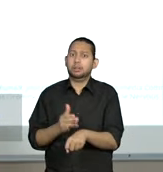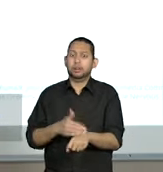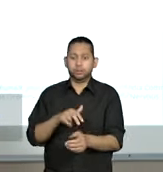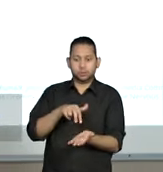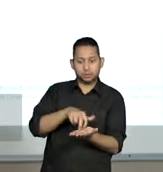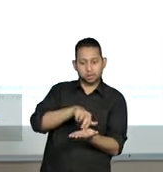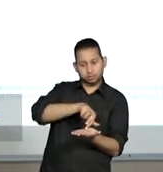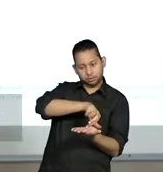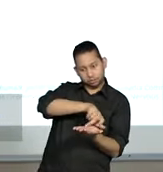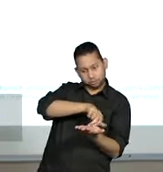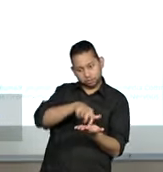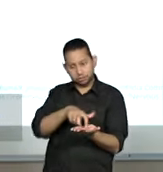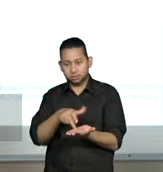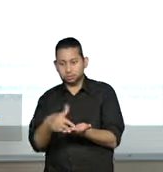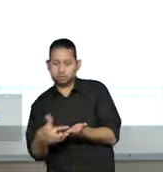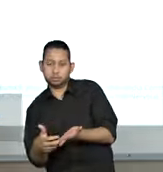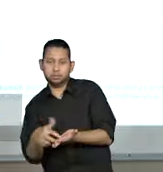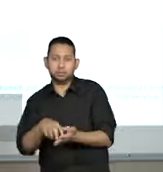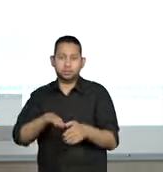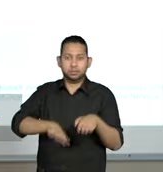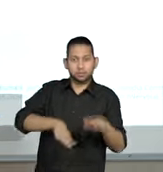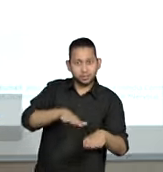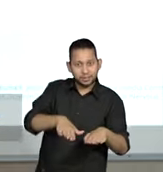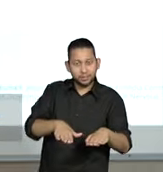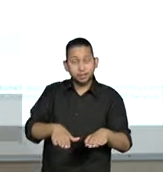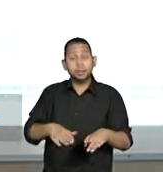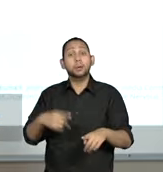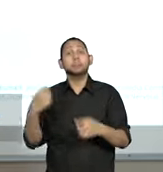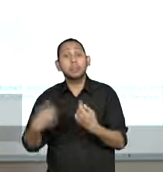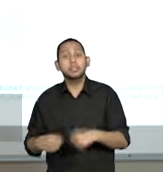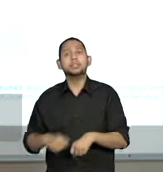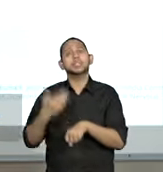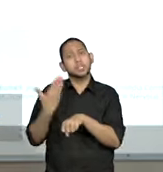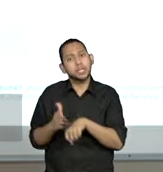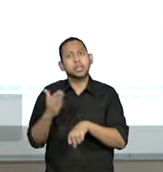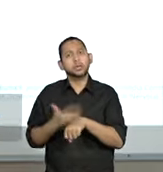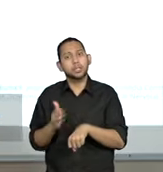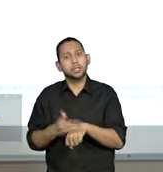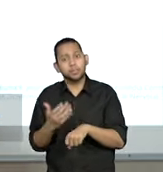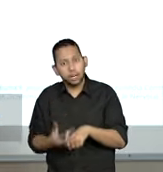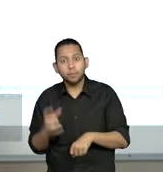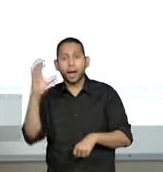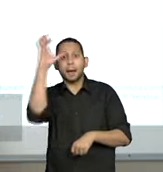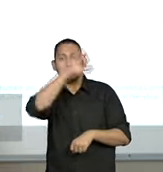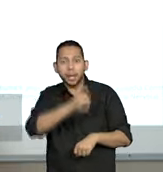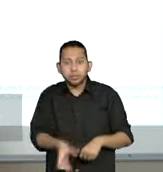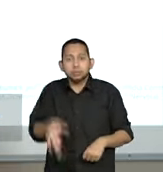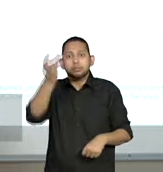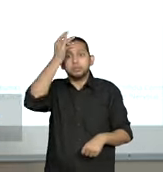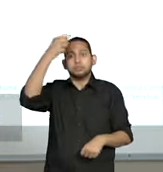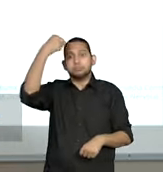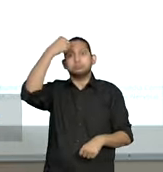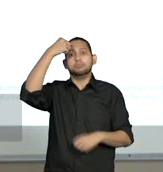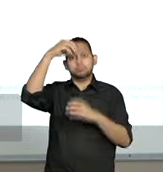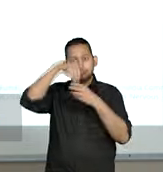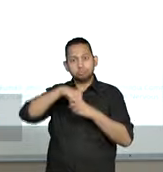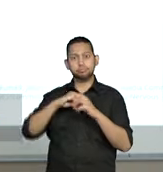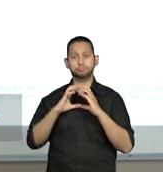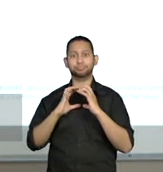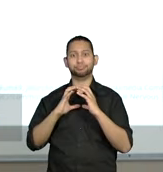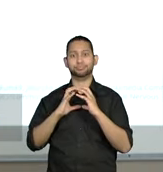andar, tá? Porque você precisa de vários treinos para chegar naquela situação. Então,